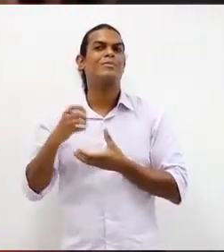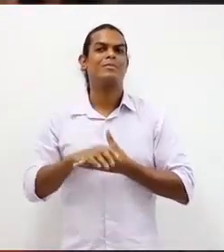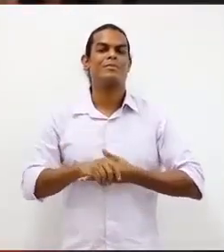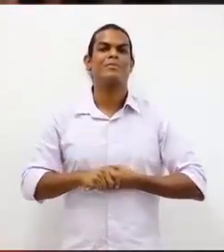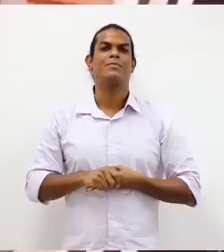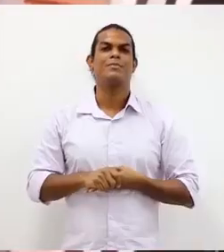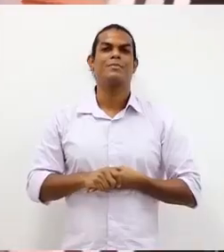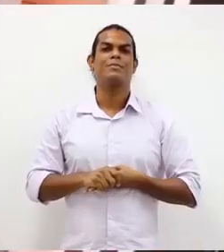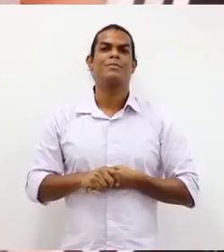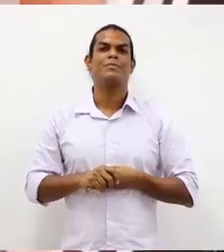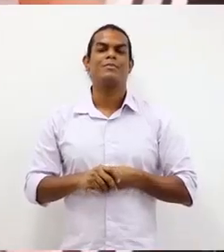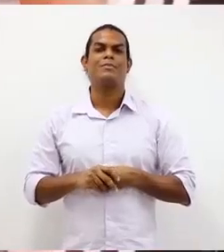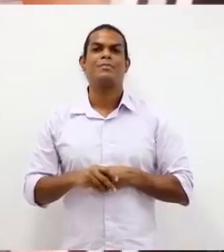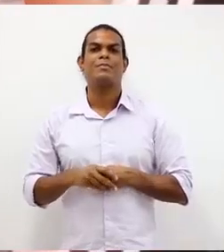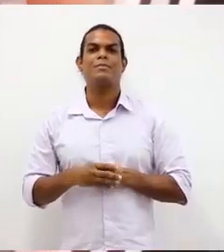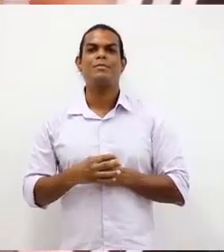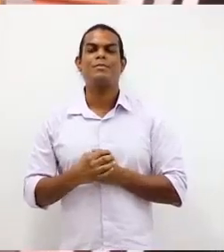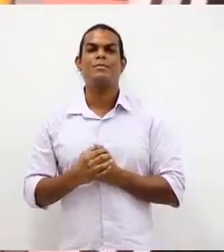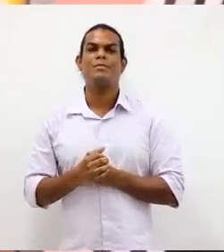Vamos lá?